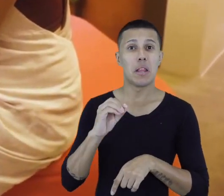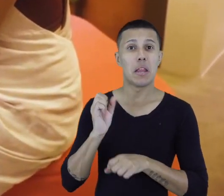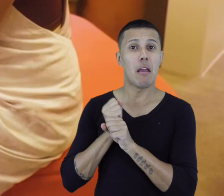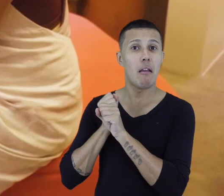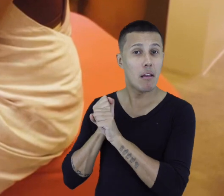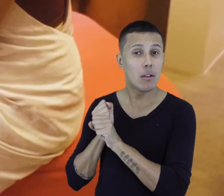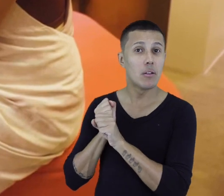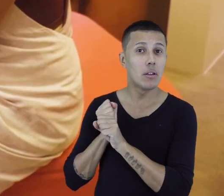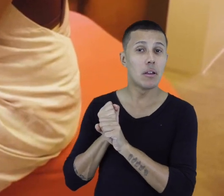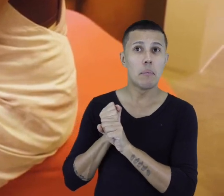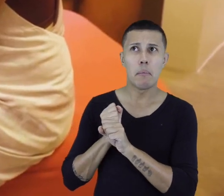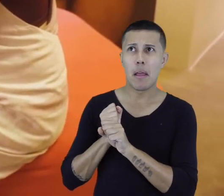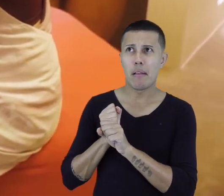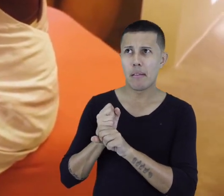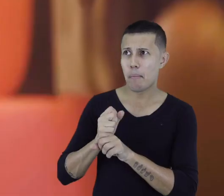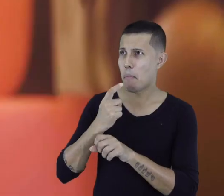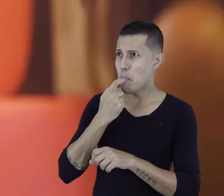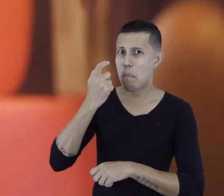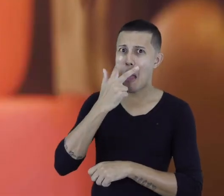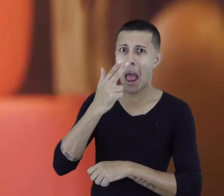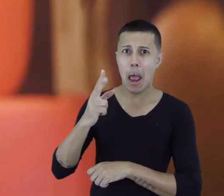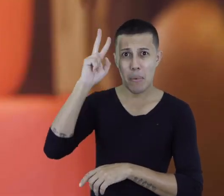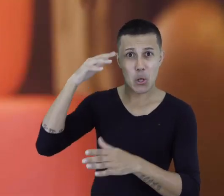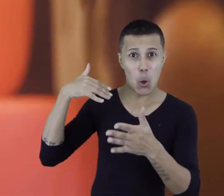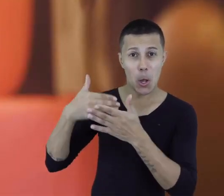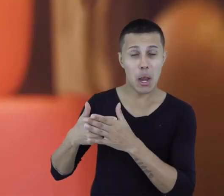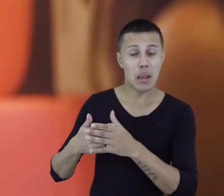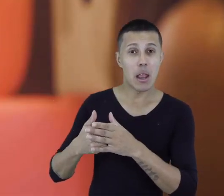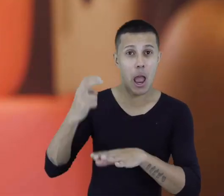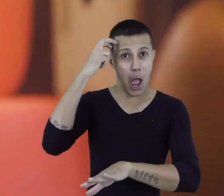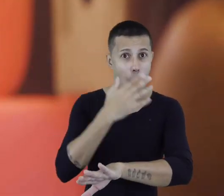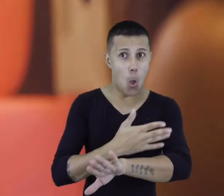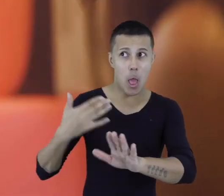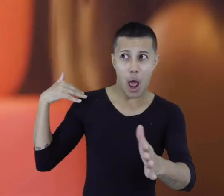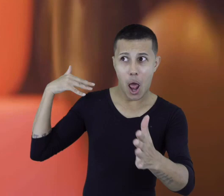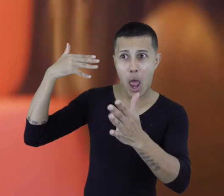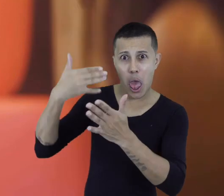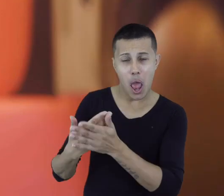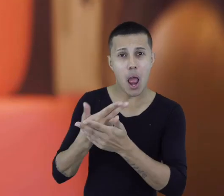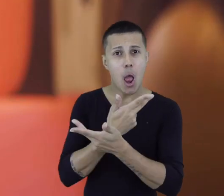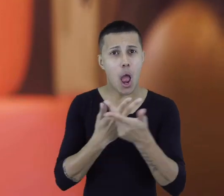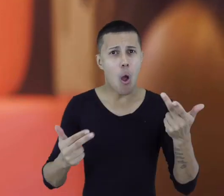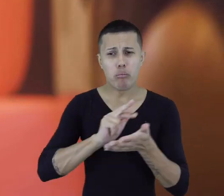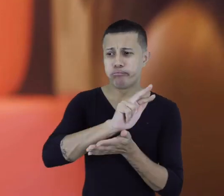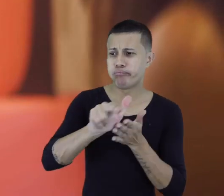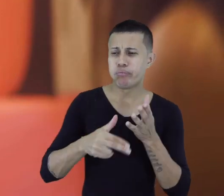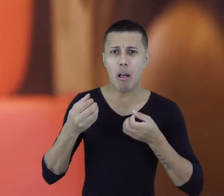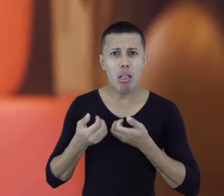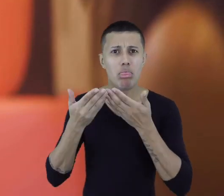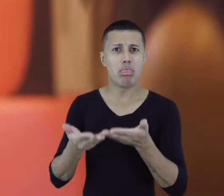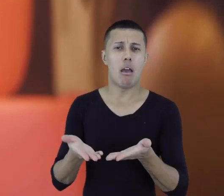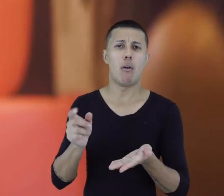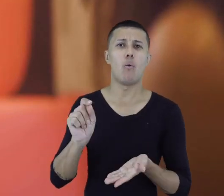atrás, assim, numa perspectiva histórica, isso é muito recente. Então, acho que é esse caldo cultural com muitas coisas, né, que nos